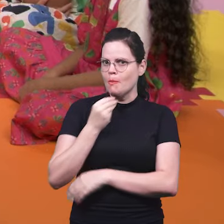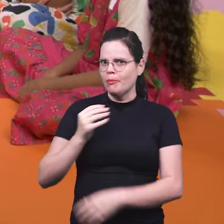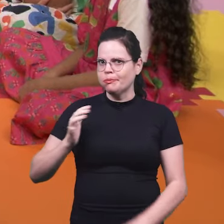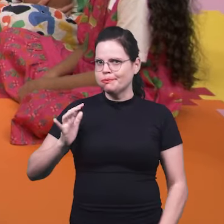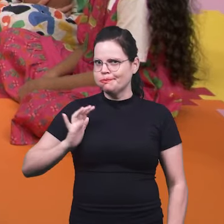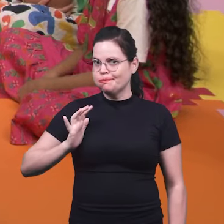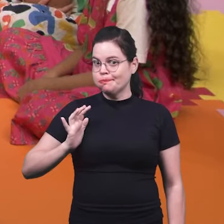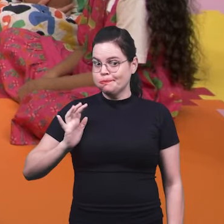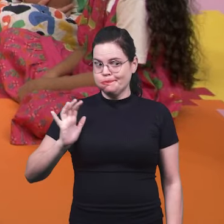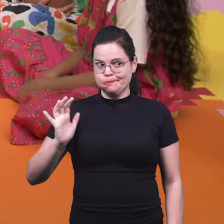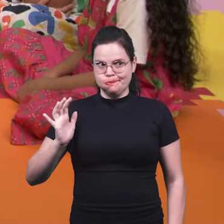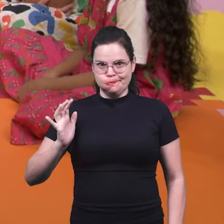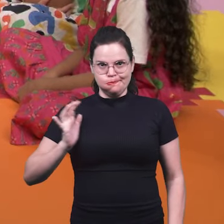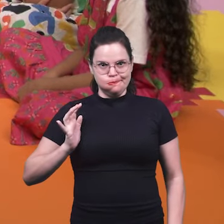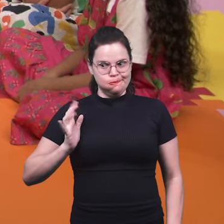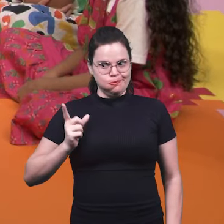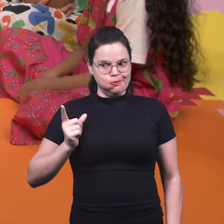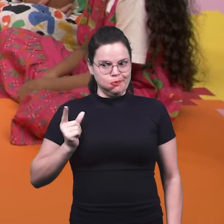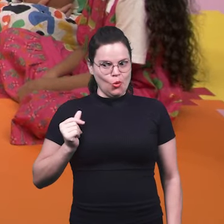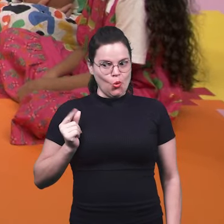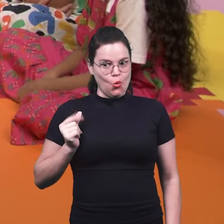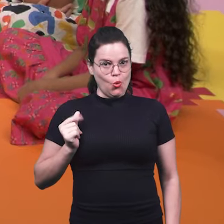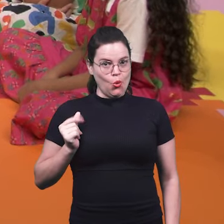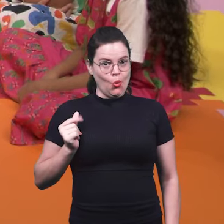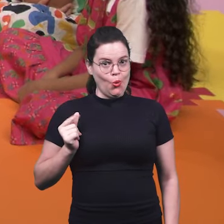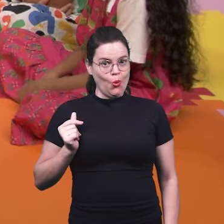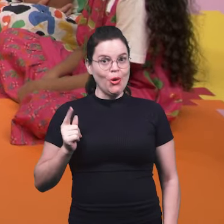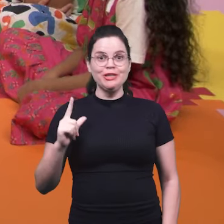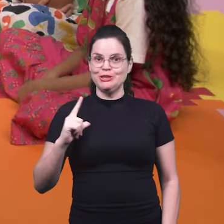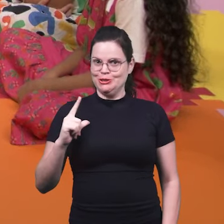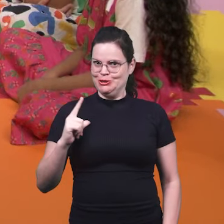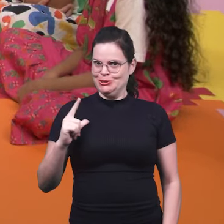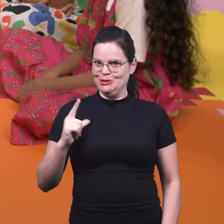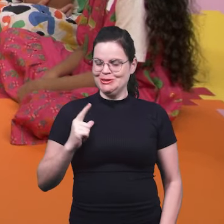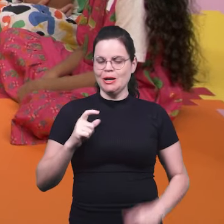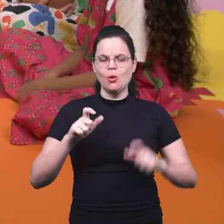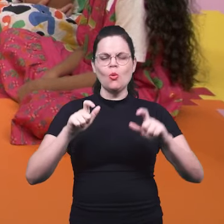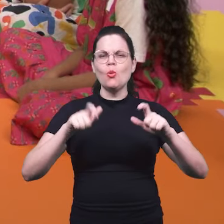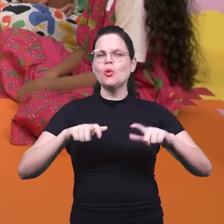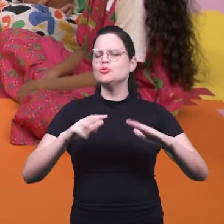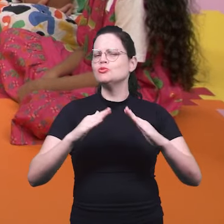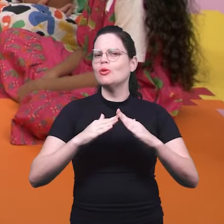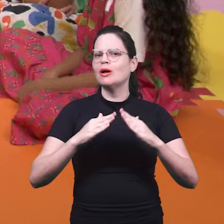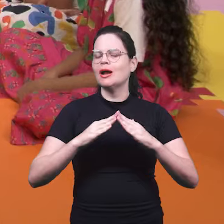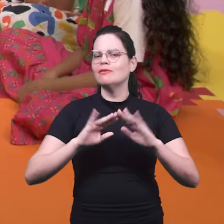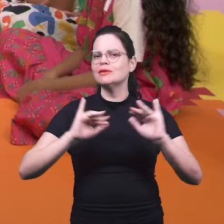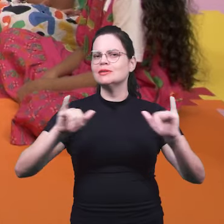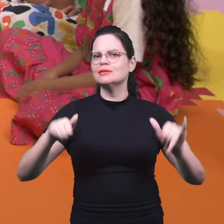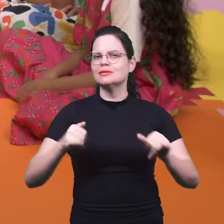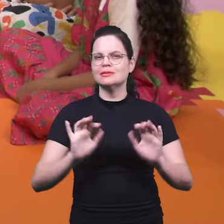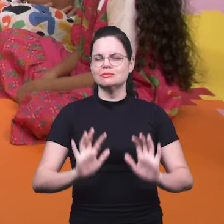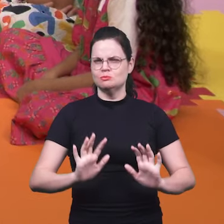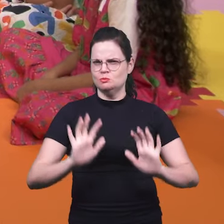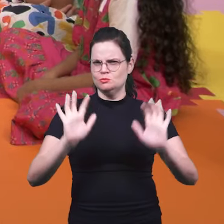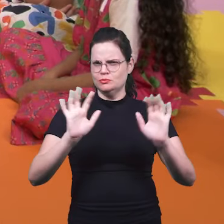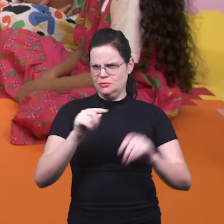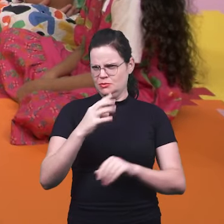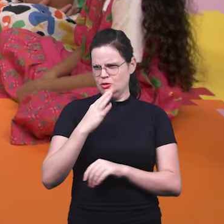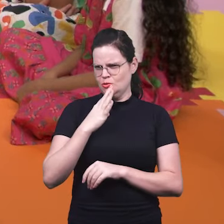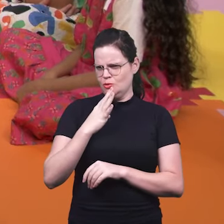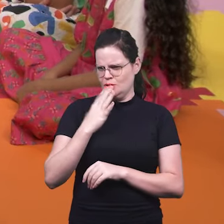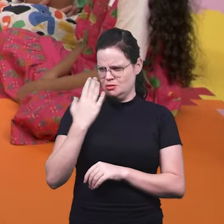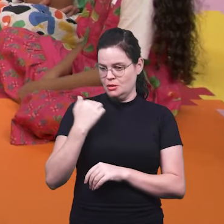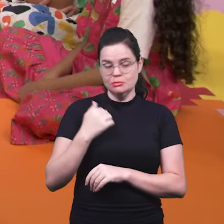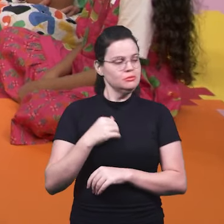era muito rico tinha muito Tesouro e morava na cidade de Jericó